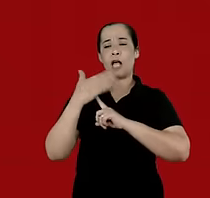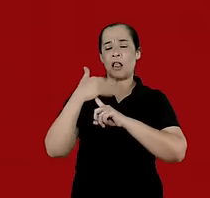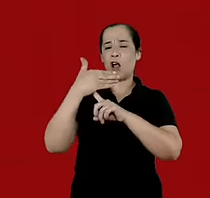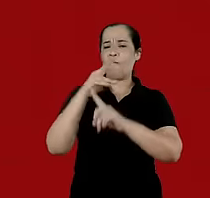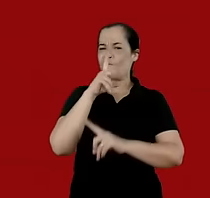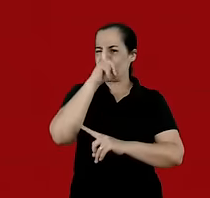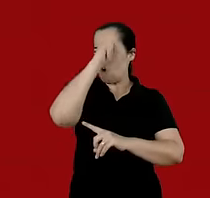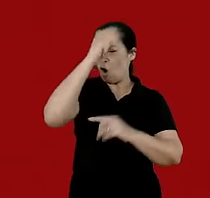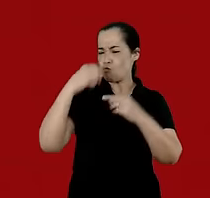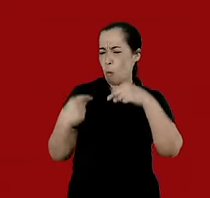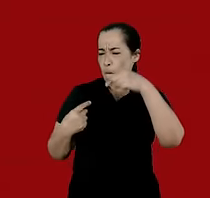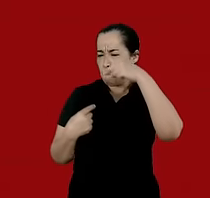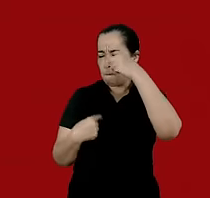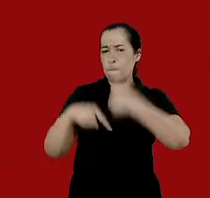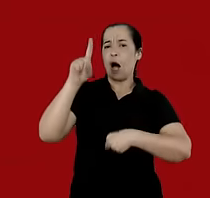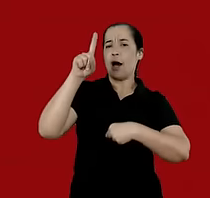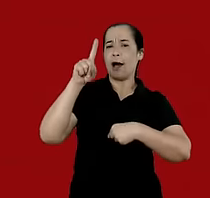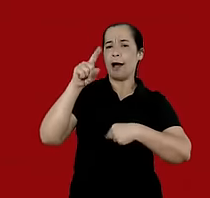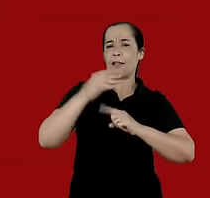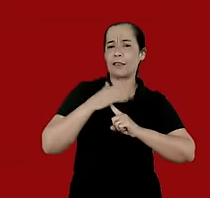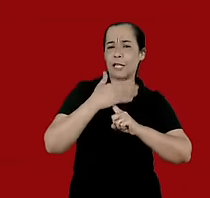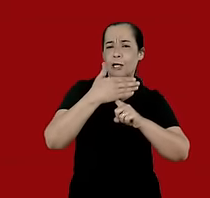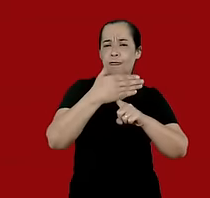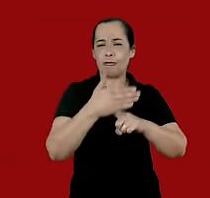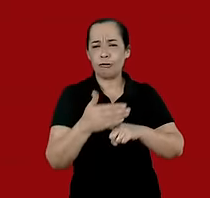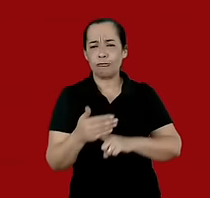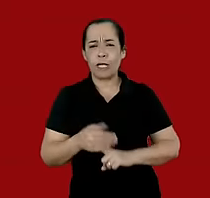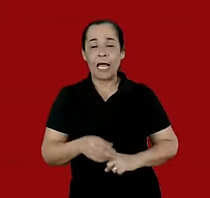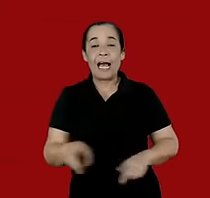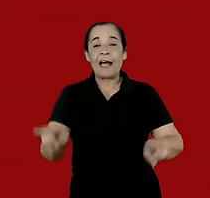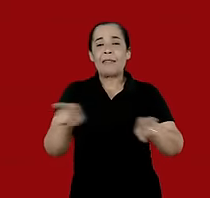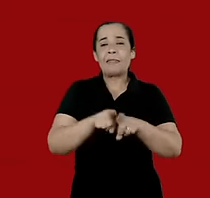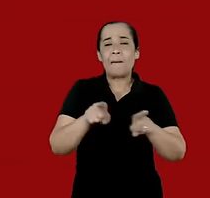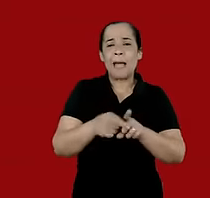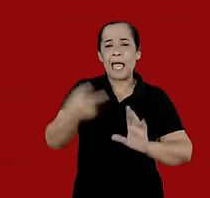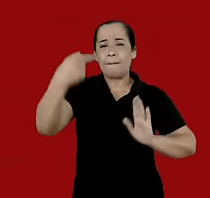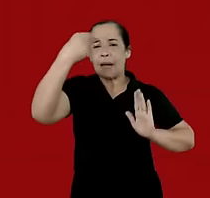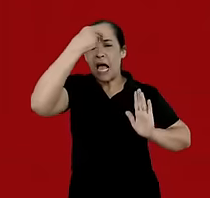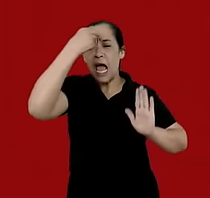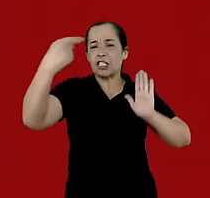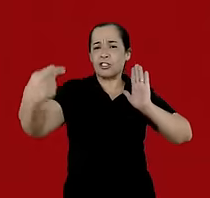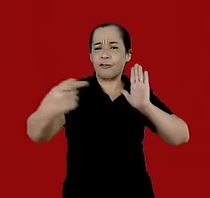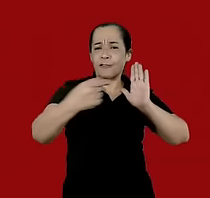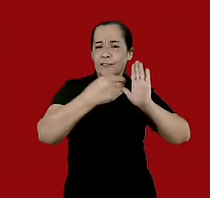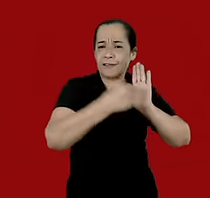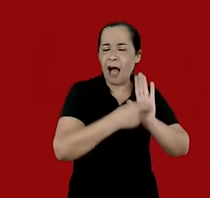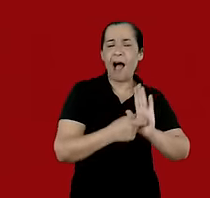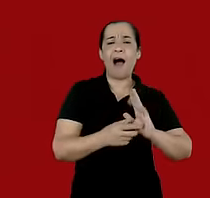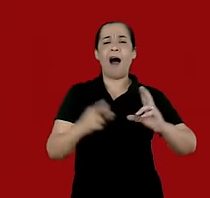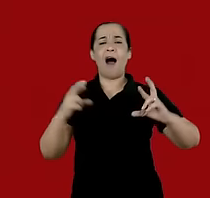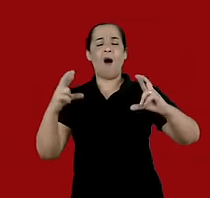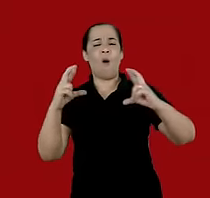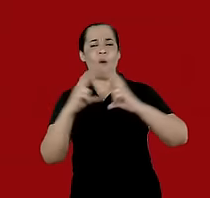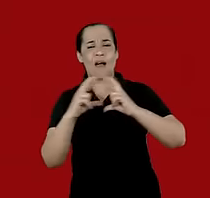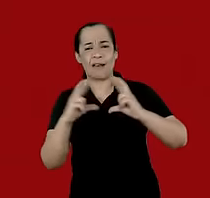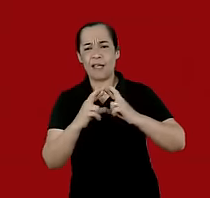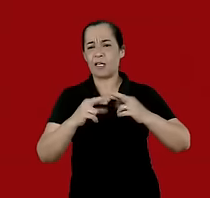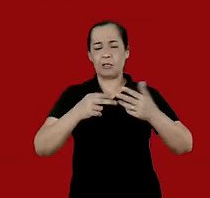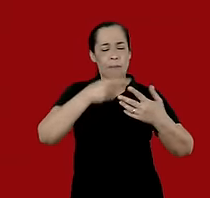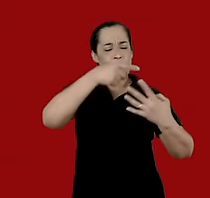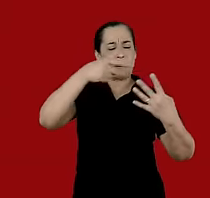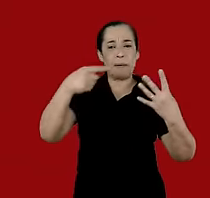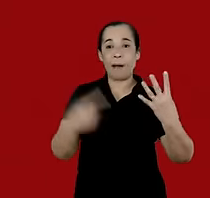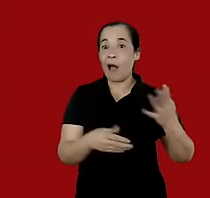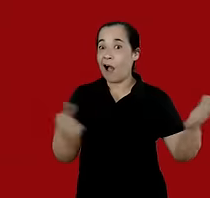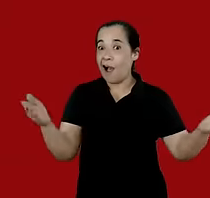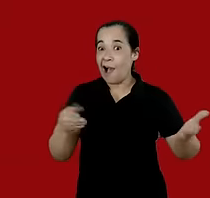tão envolvido na tecnologia que tem mais demanda Inteligência Artificial e redes enfim e agora também elas são as principais